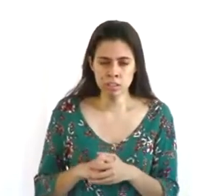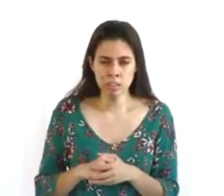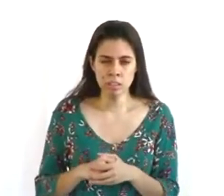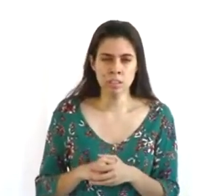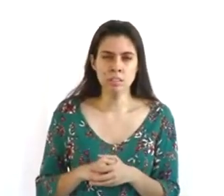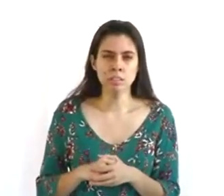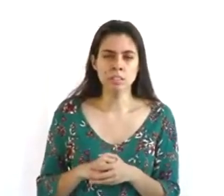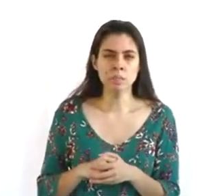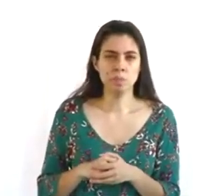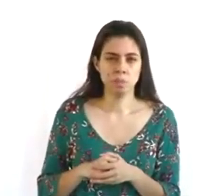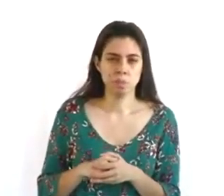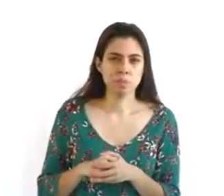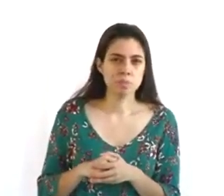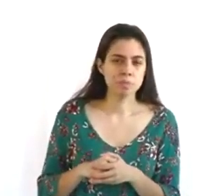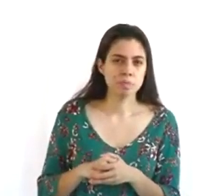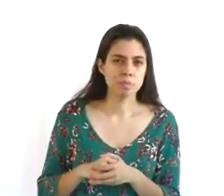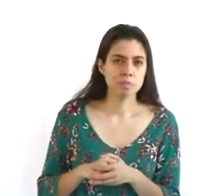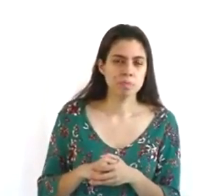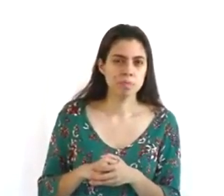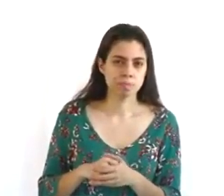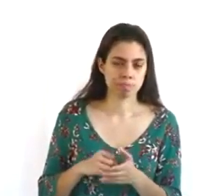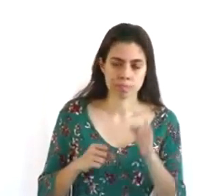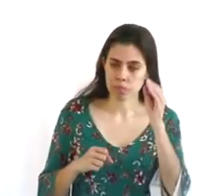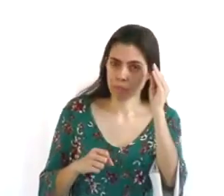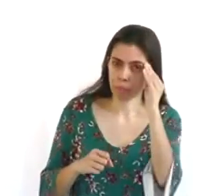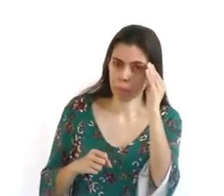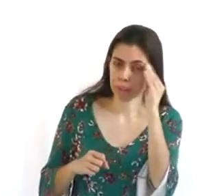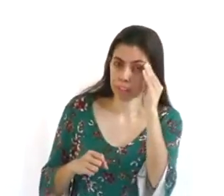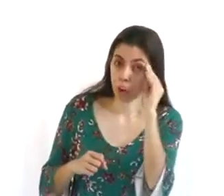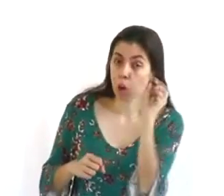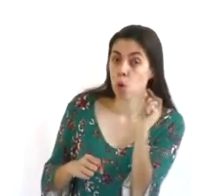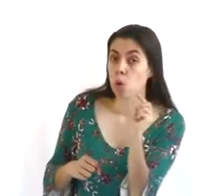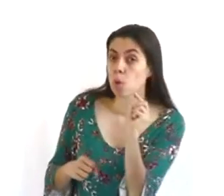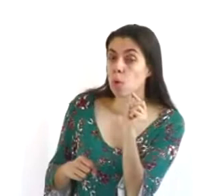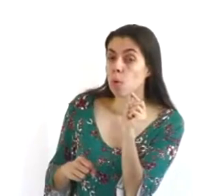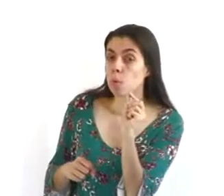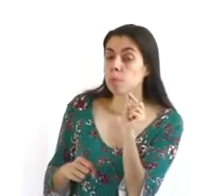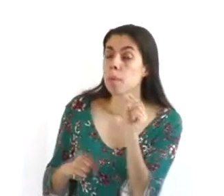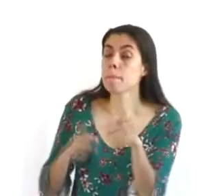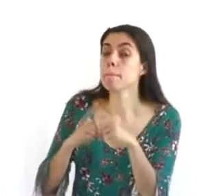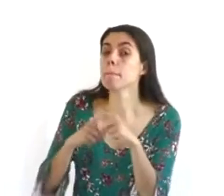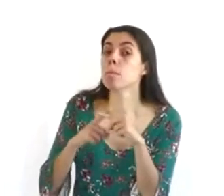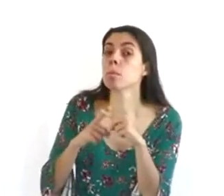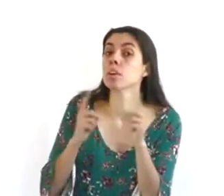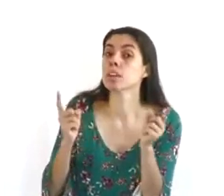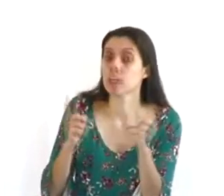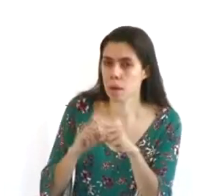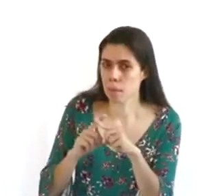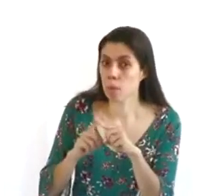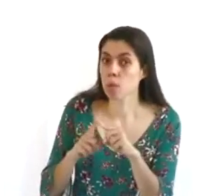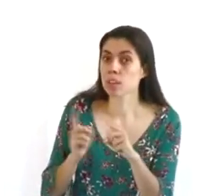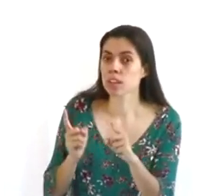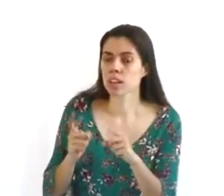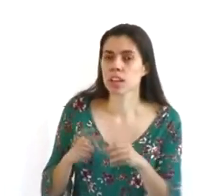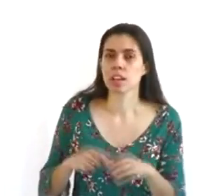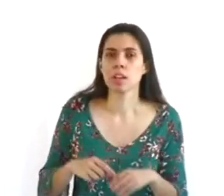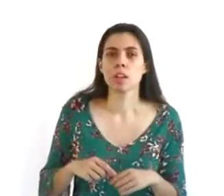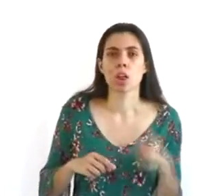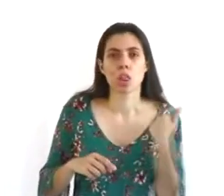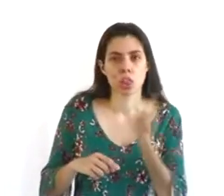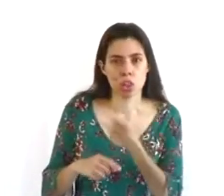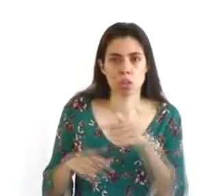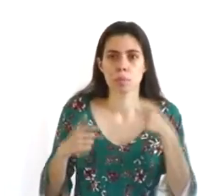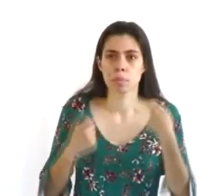de coisas porque nós devemos render graças ao Senhor, e com essa divisão nós teremos uma ideia